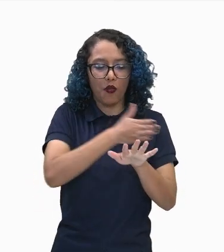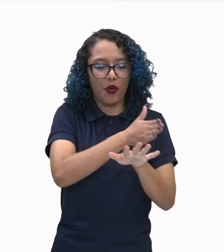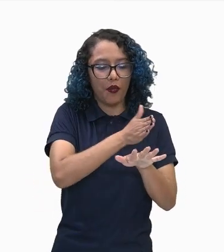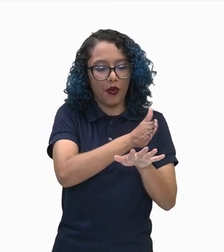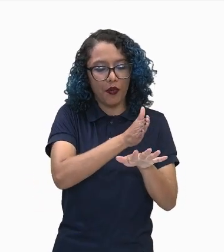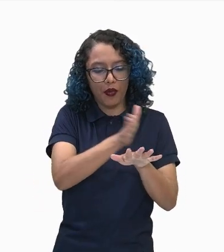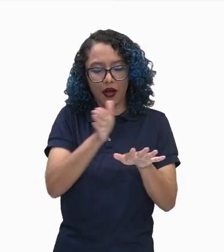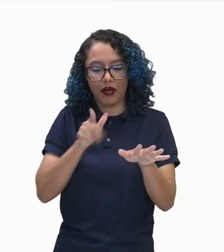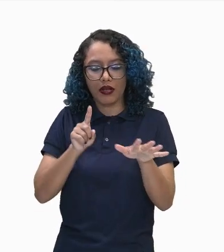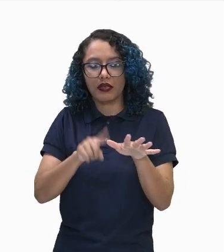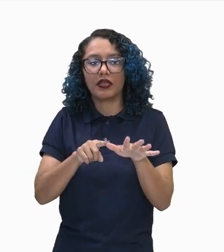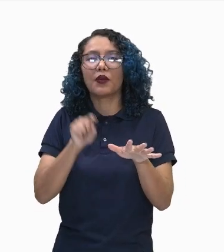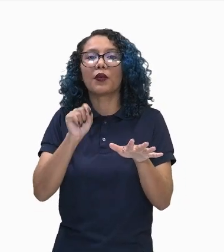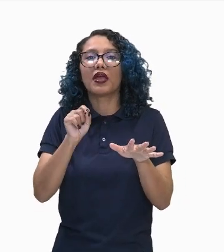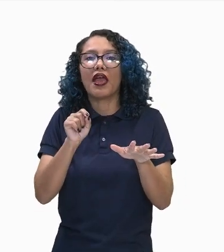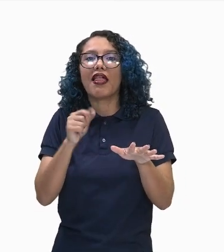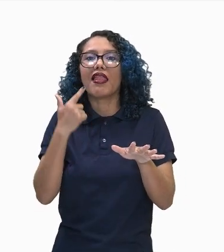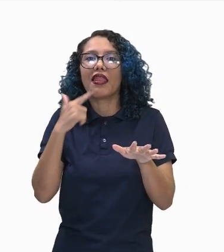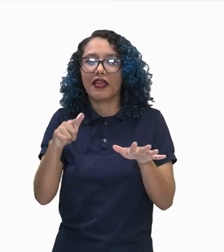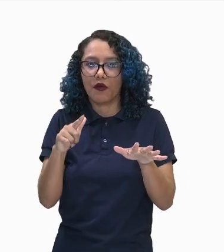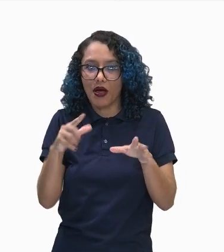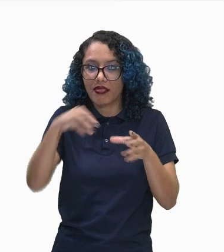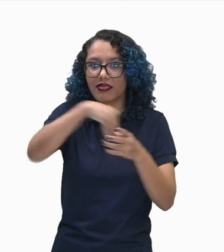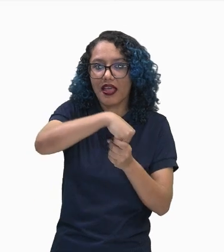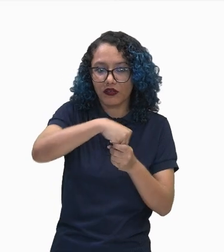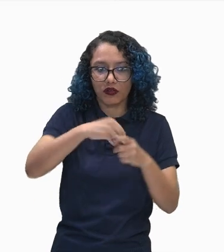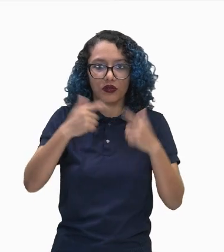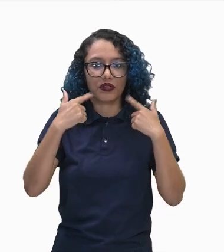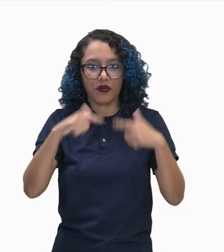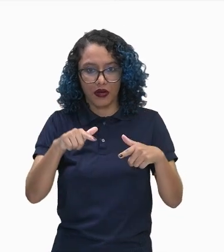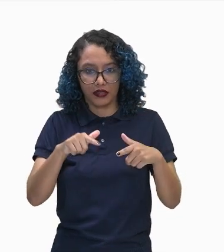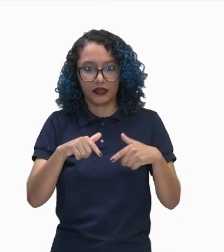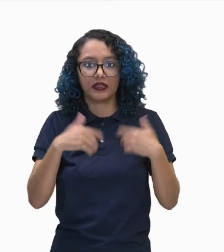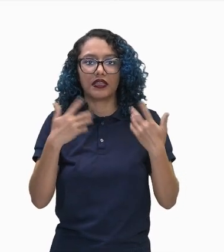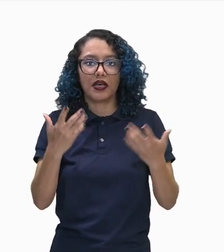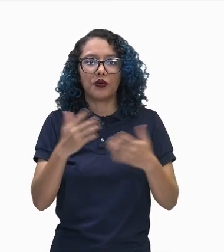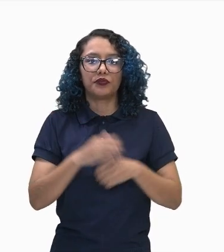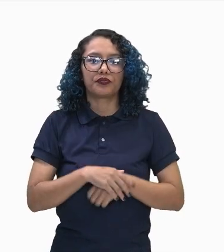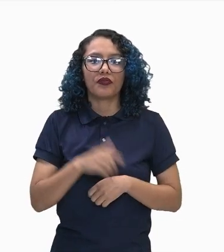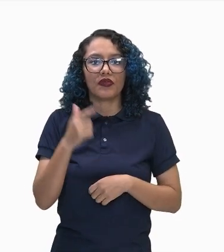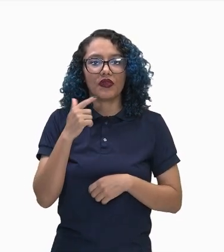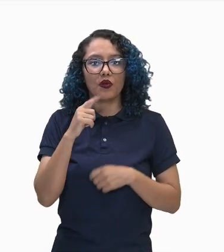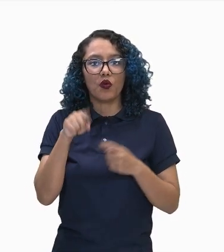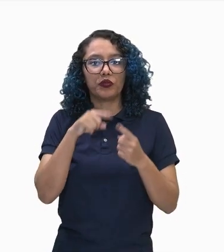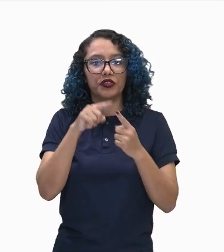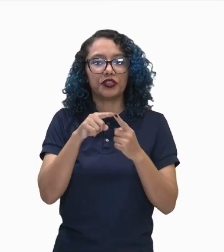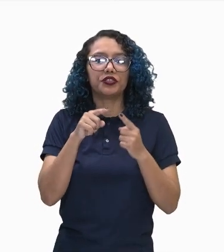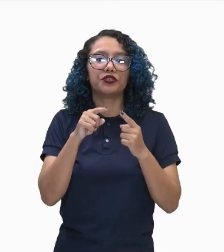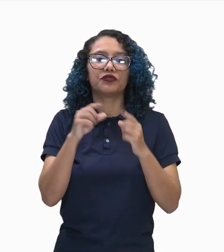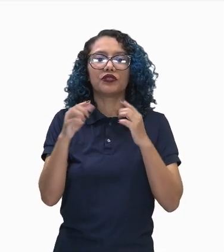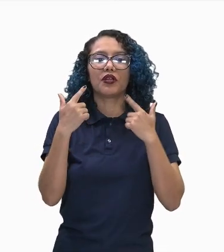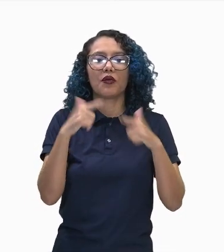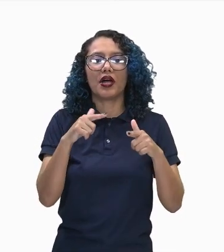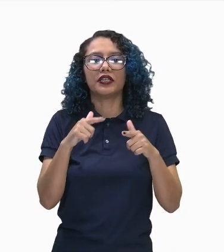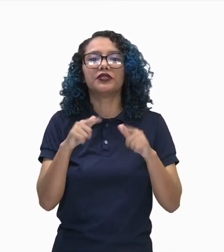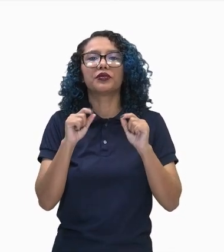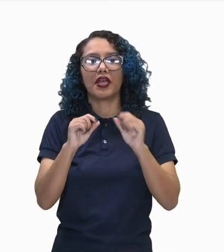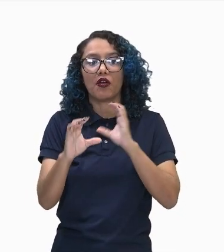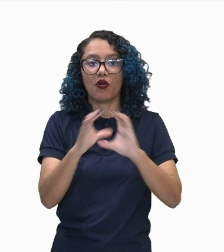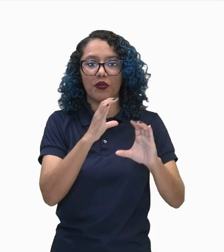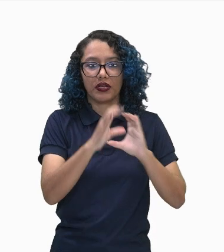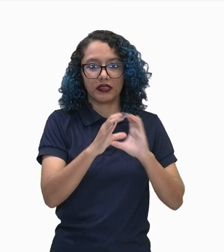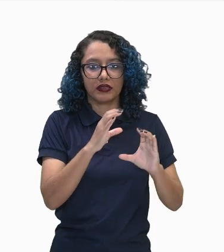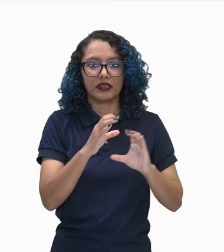A linguagem serve para comunicar. Portanto, a linguagem comunica os nossos gestos e as